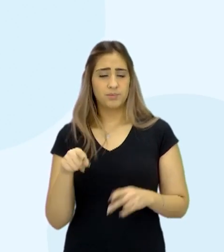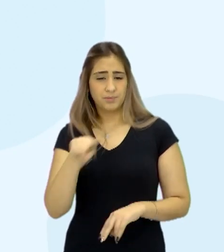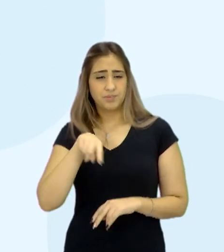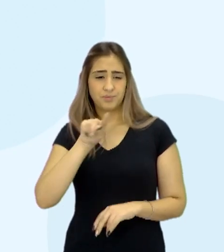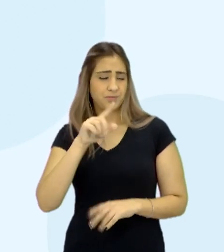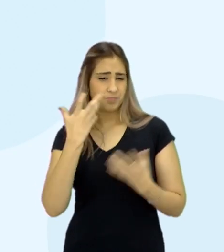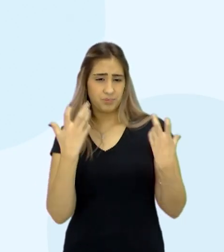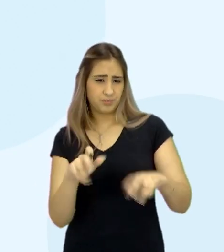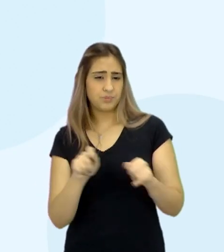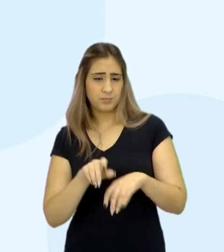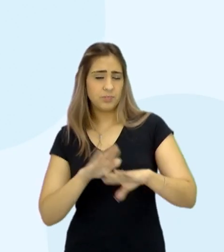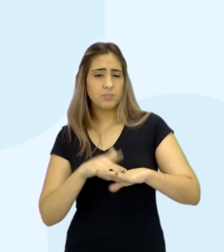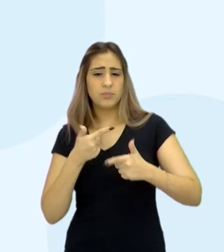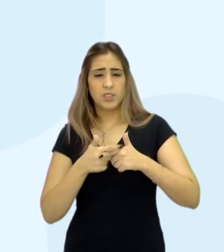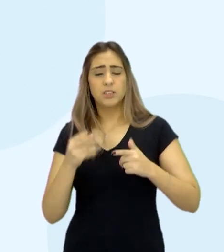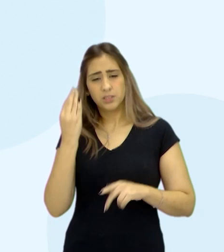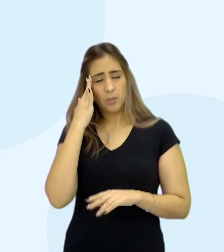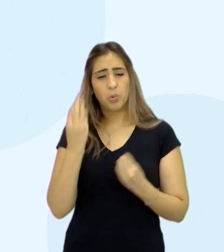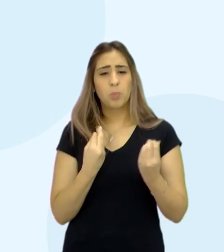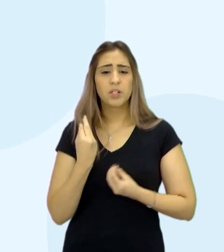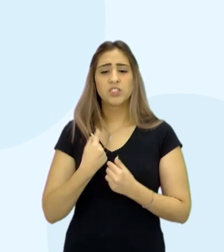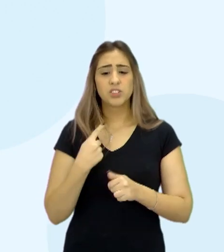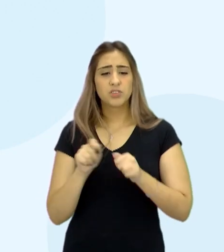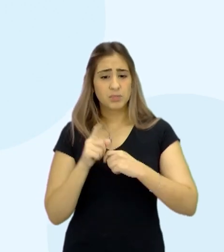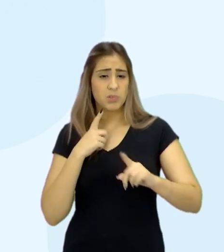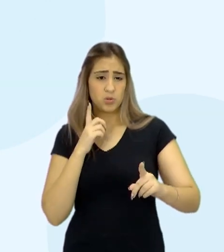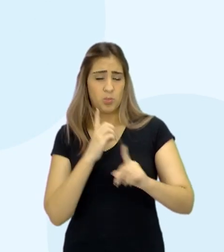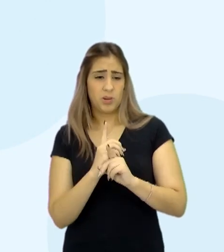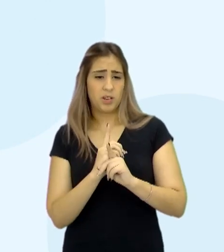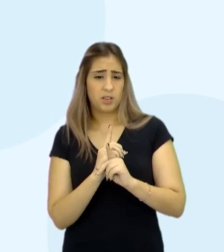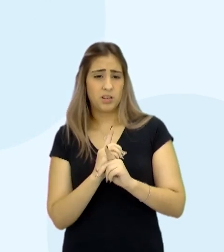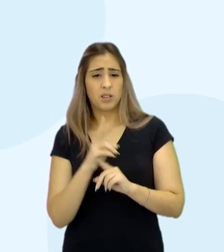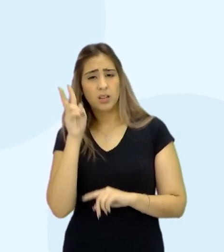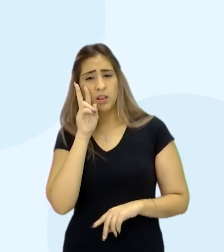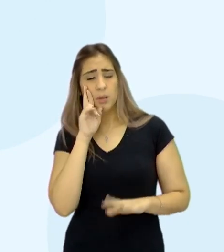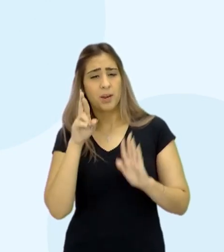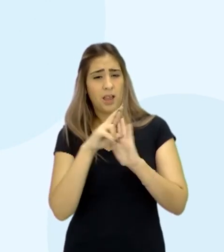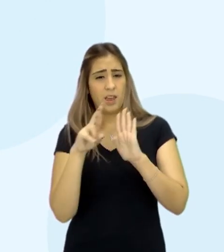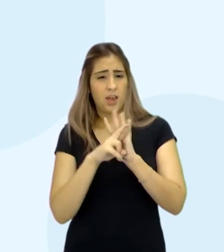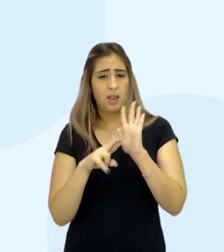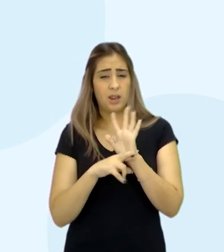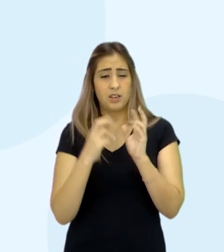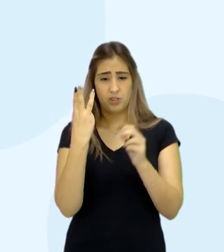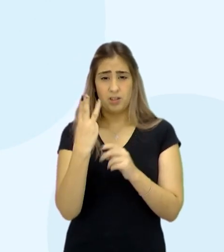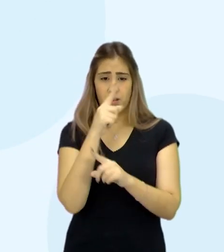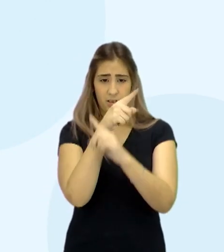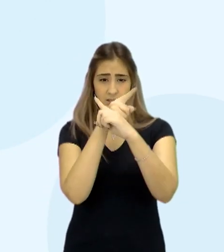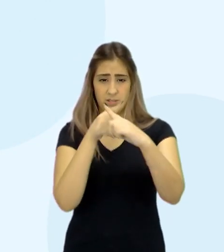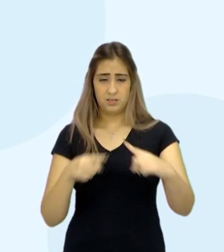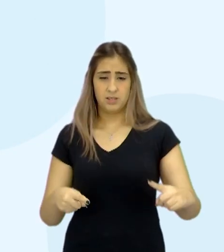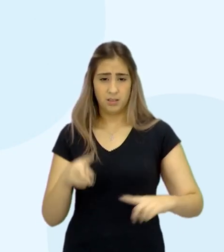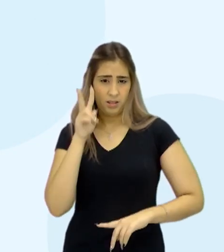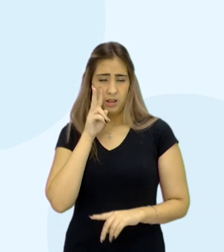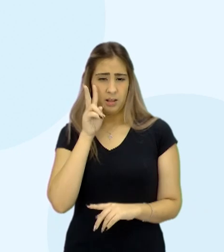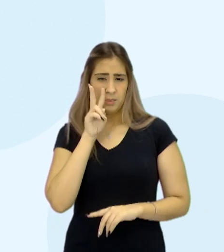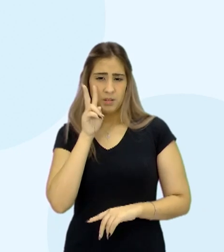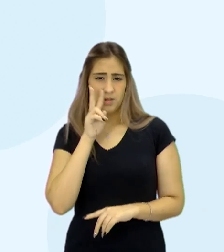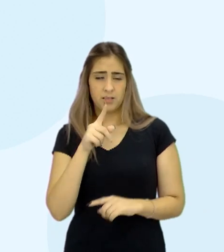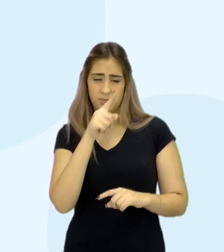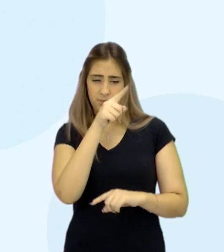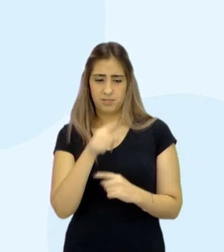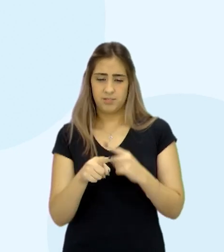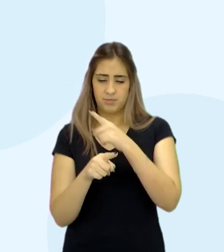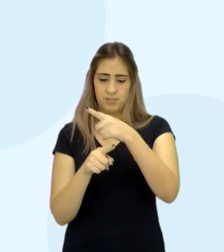você não quiser fazer a divisão, sabe como que a gente faz para descobrir? Lembra da regra de 3? Sim, Muito a divisão em cruz,